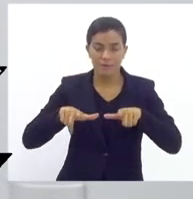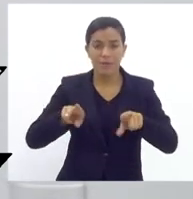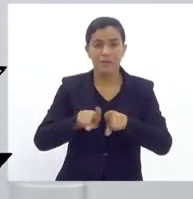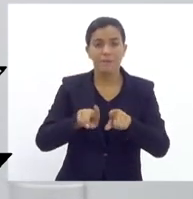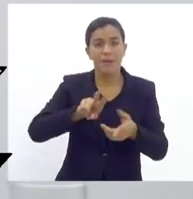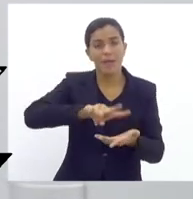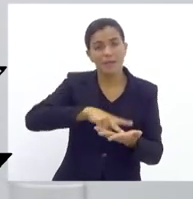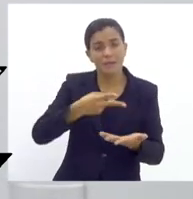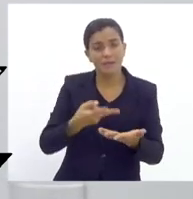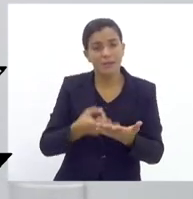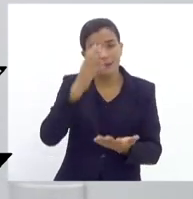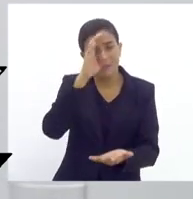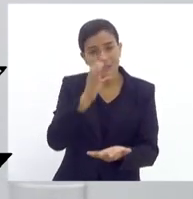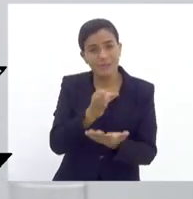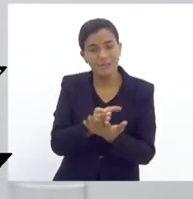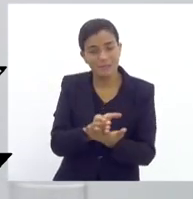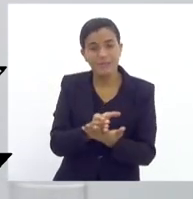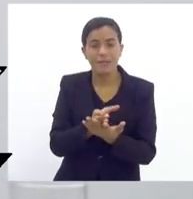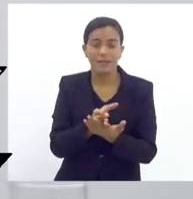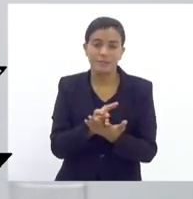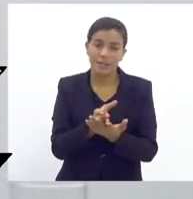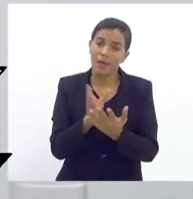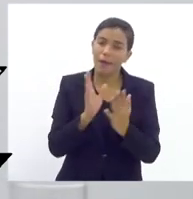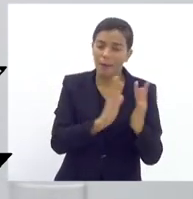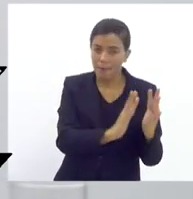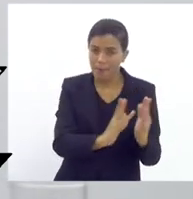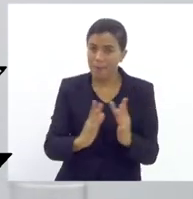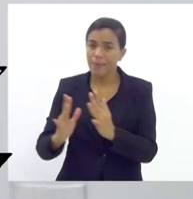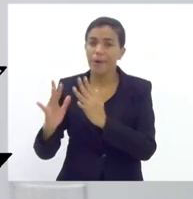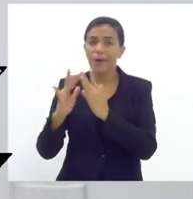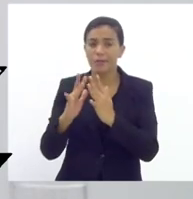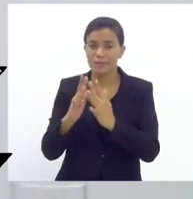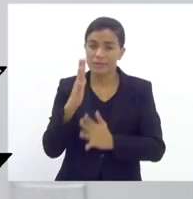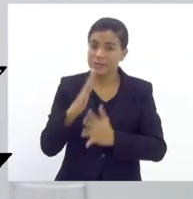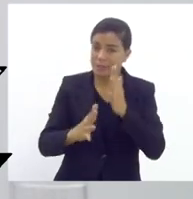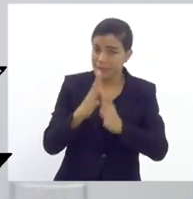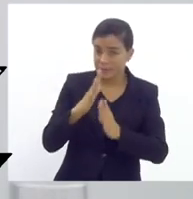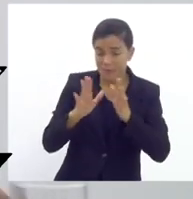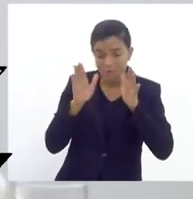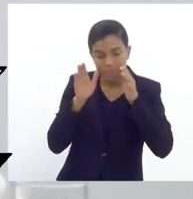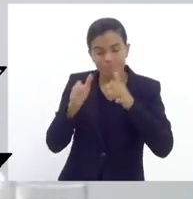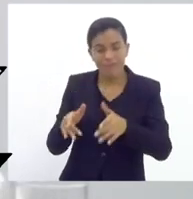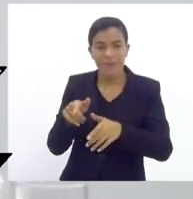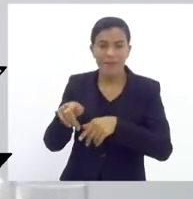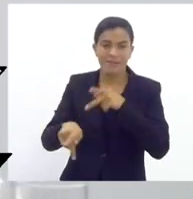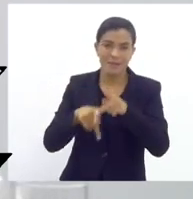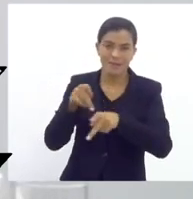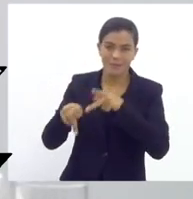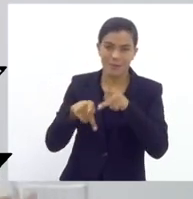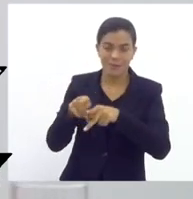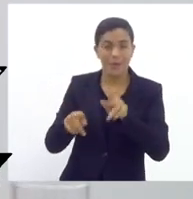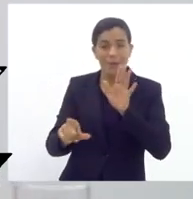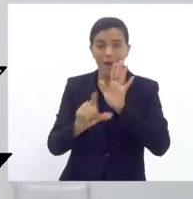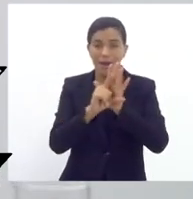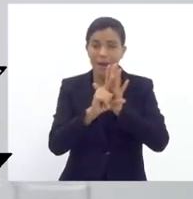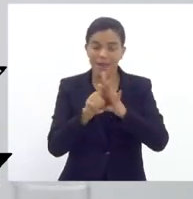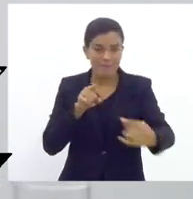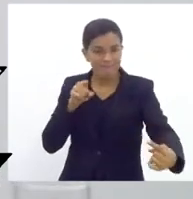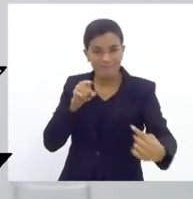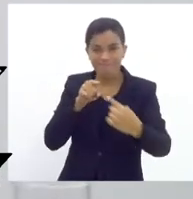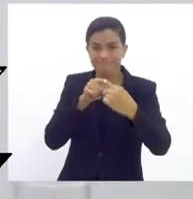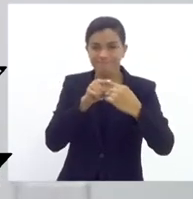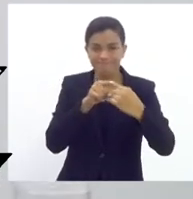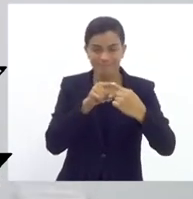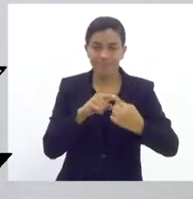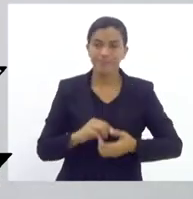das teses é um é um processo que atinge diretamente esse público né uma lei que vai de encontro esse